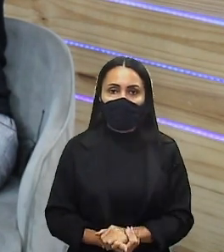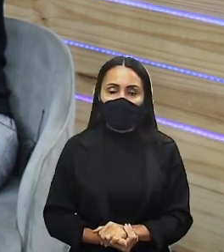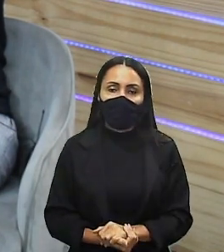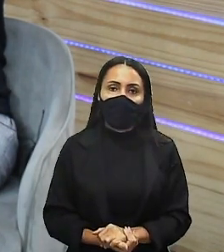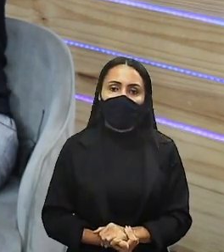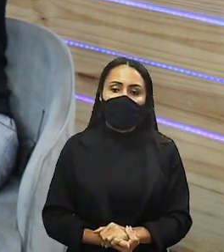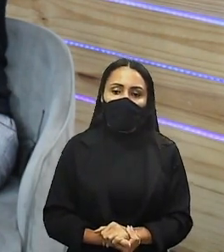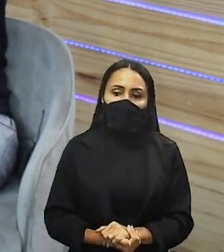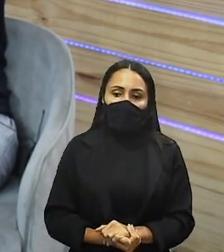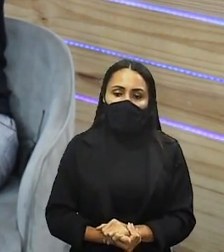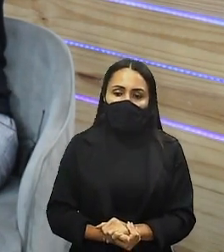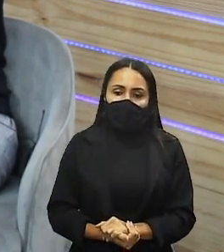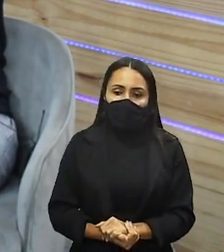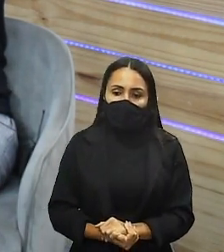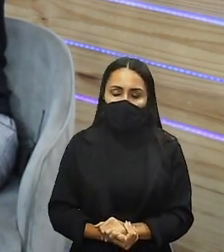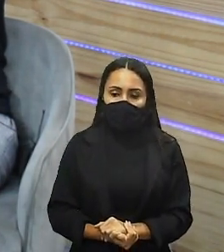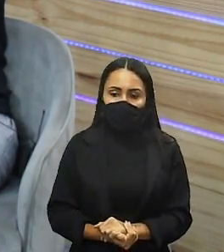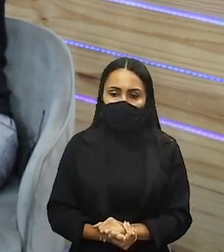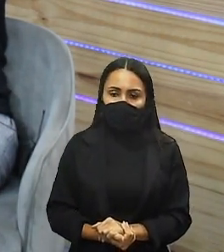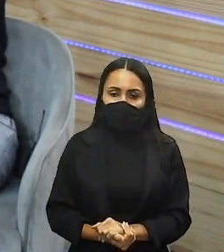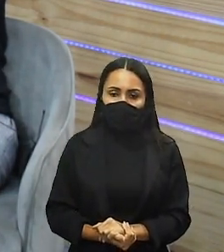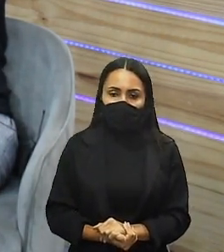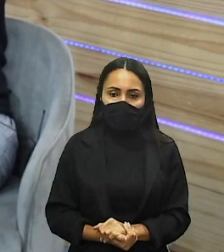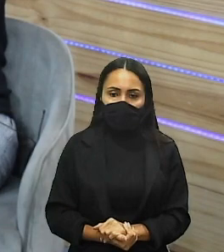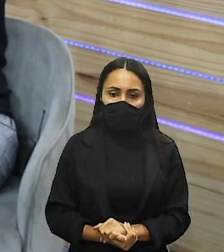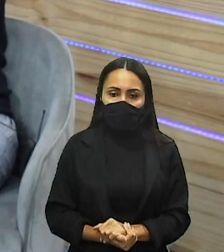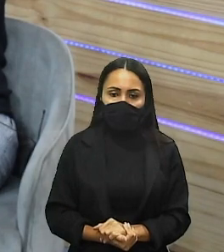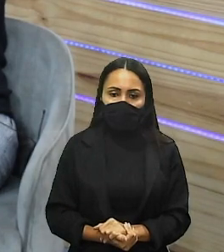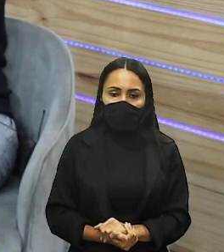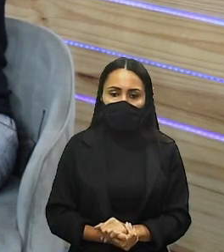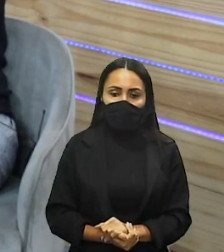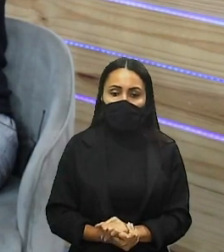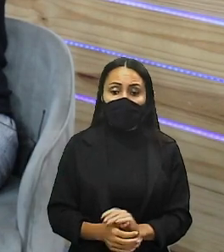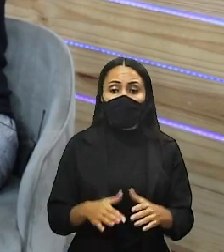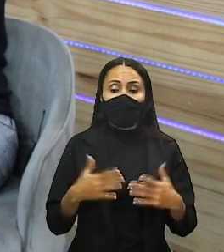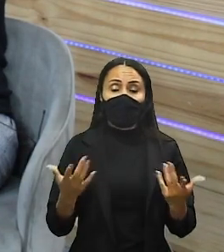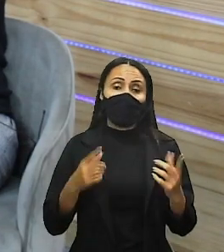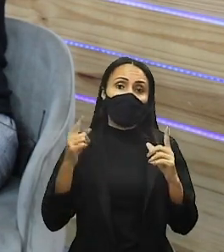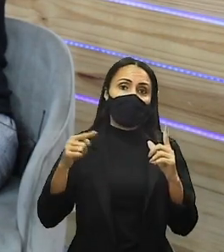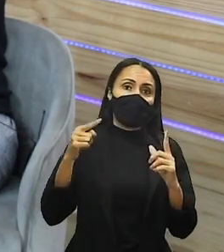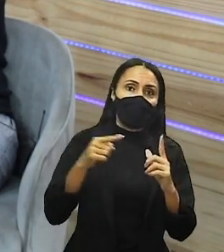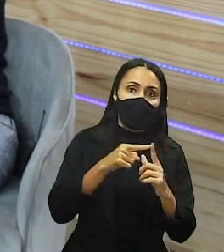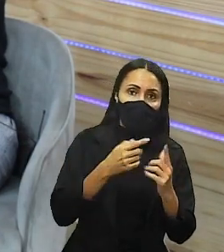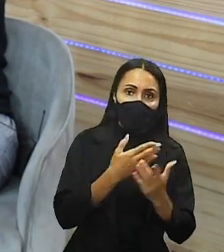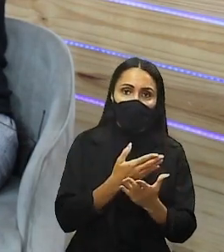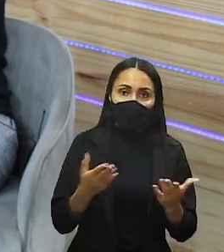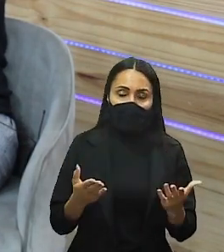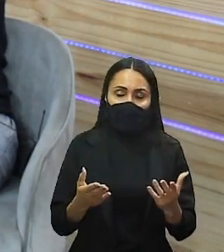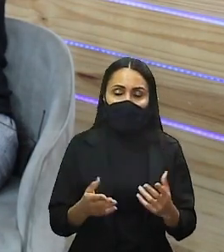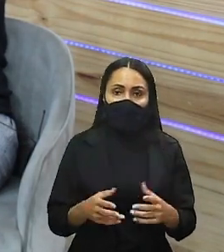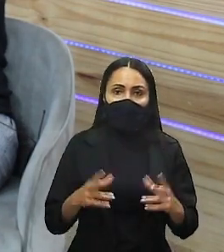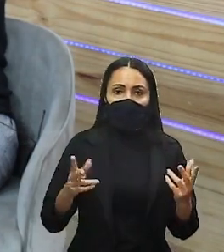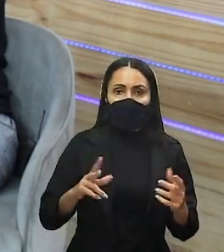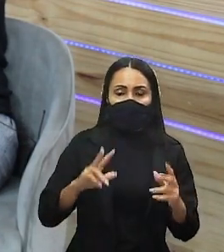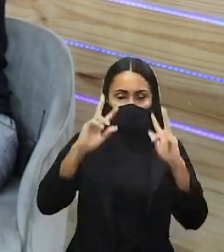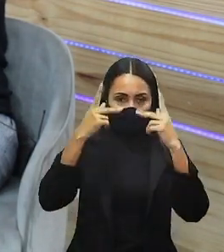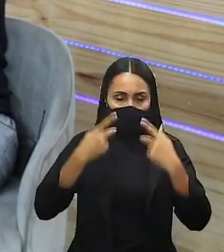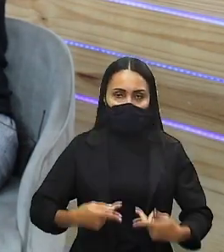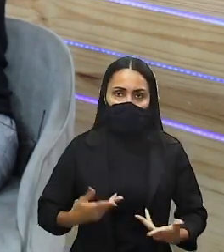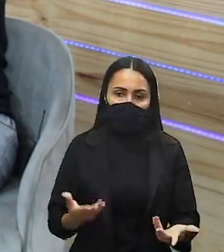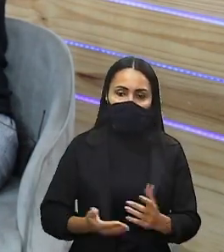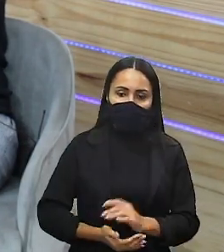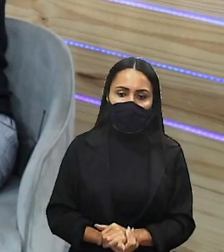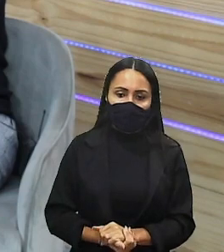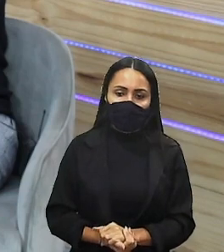pela capa. Exatamente. Não julguem o livro pela capa. Qual é o objetivo disso? Dessa biblioteca humana? Desse não julgar um livro pela